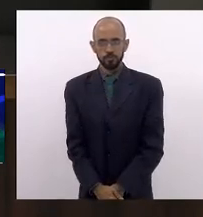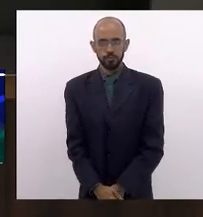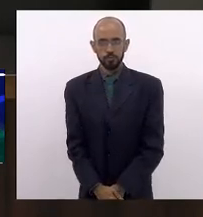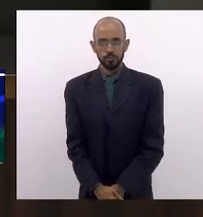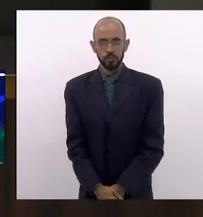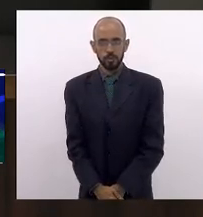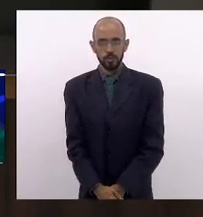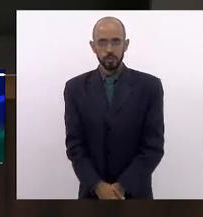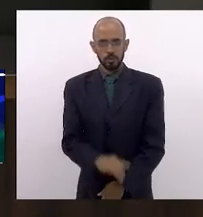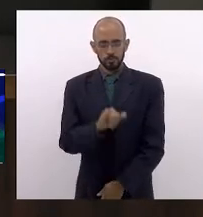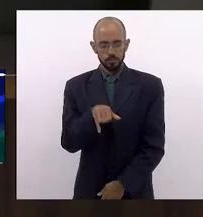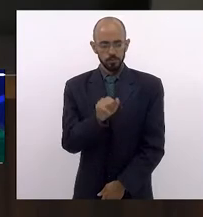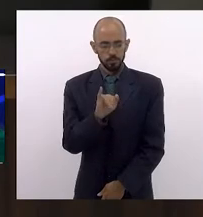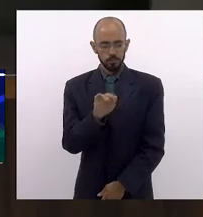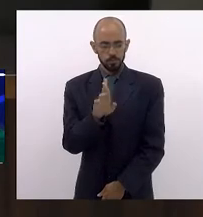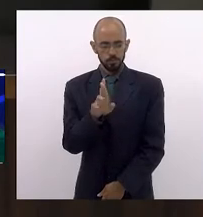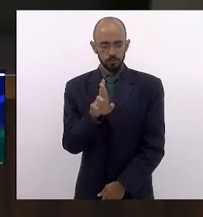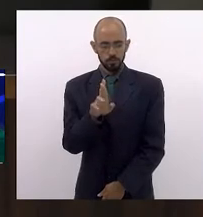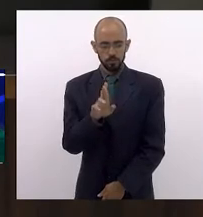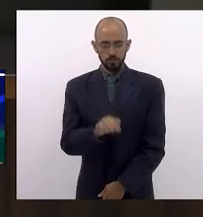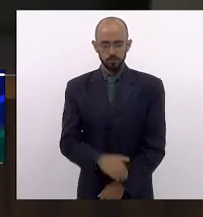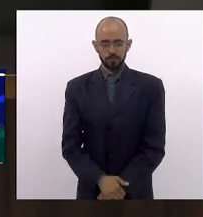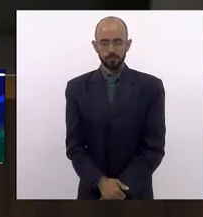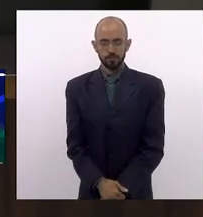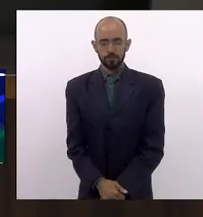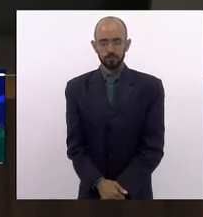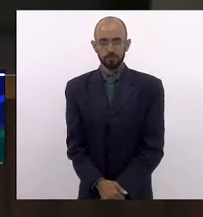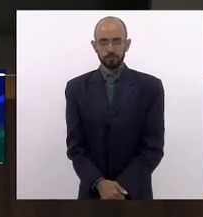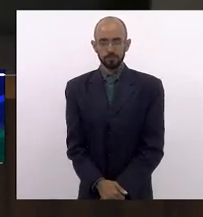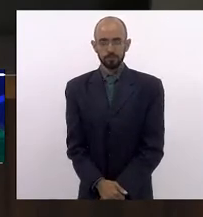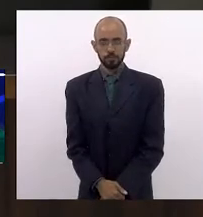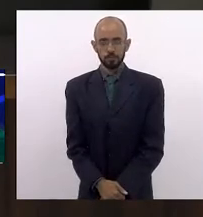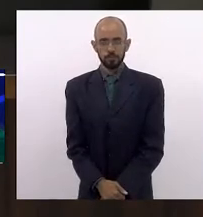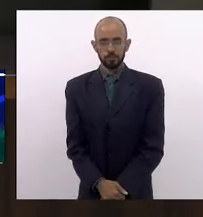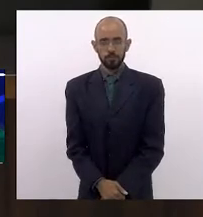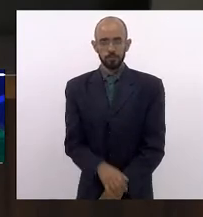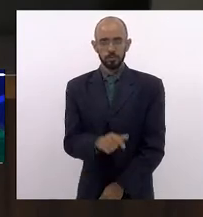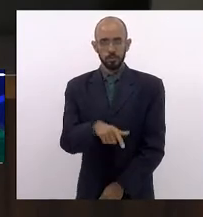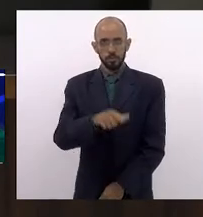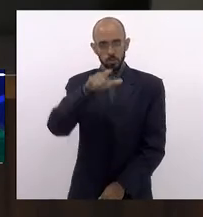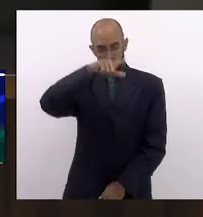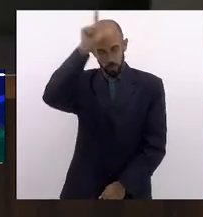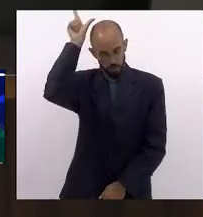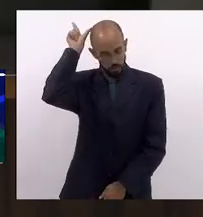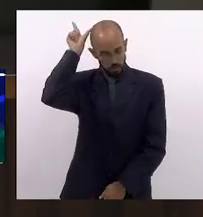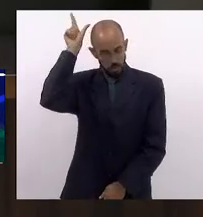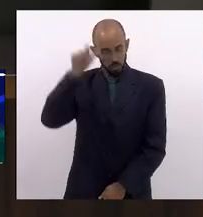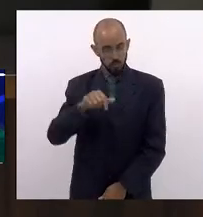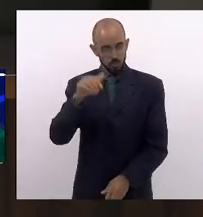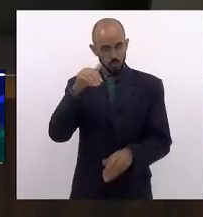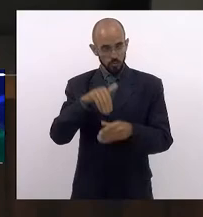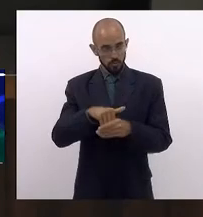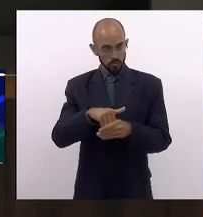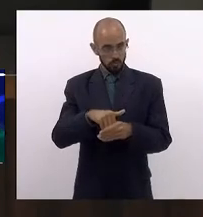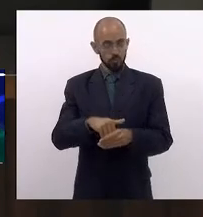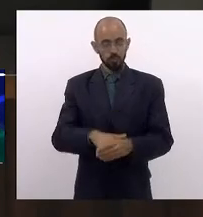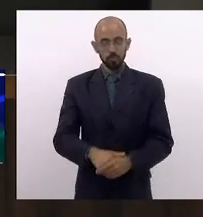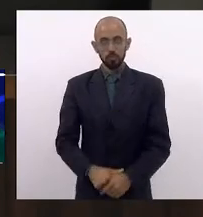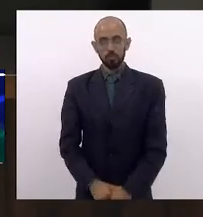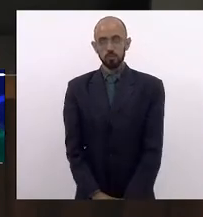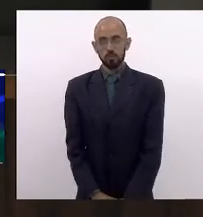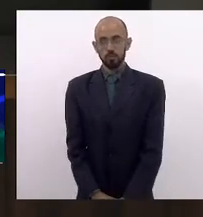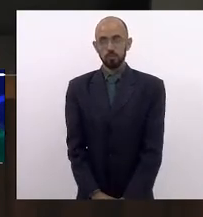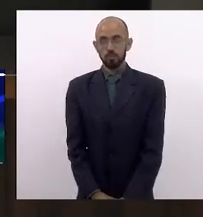o deputado Jair Bittencourt o Deputado Luiz Paulo tá voltando